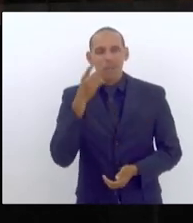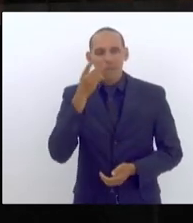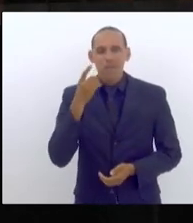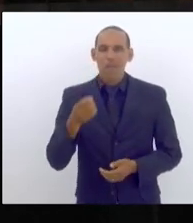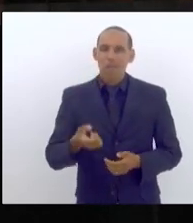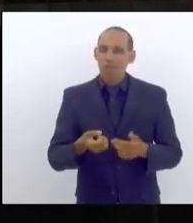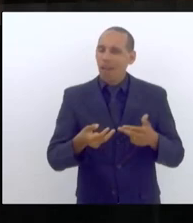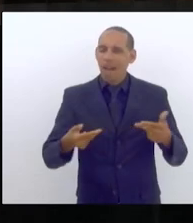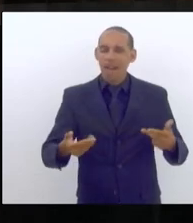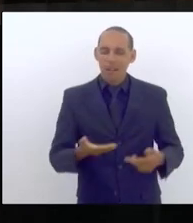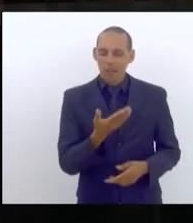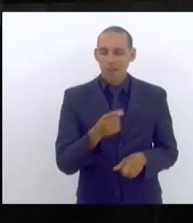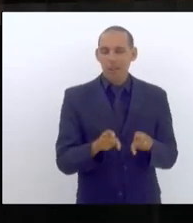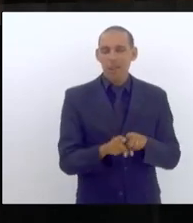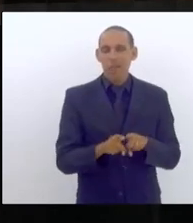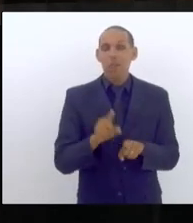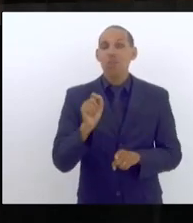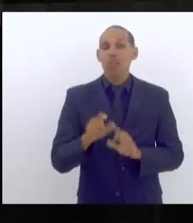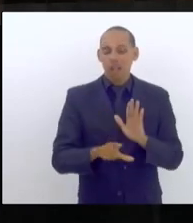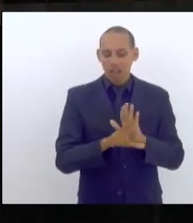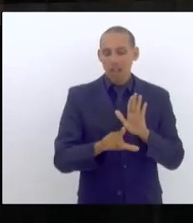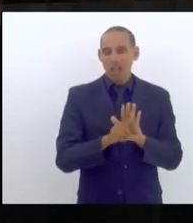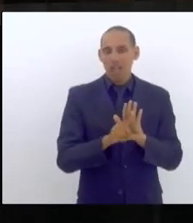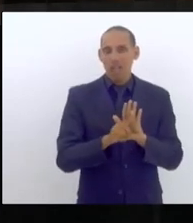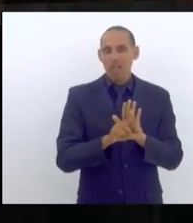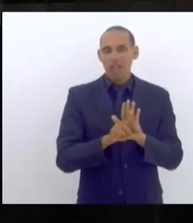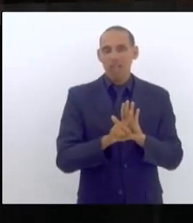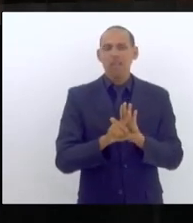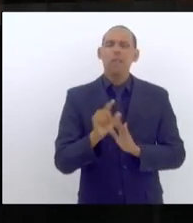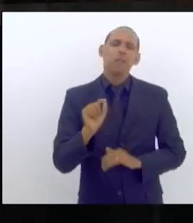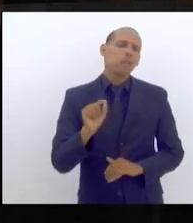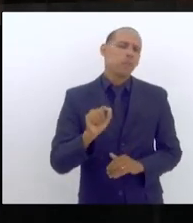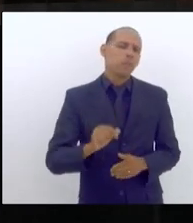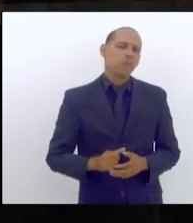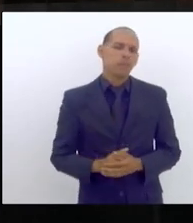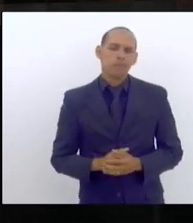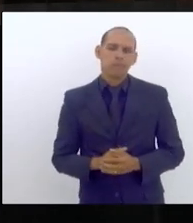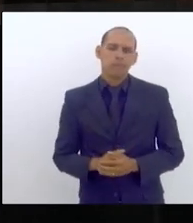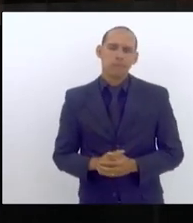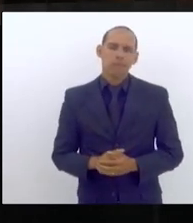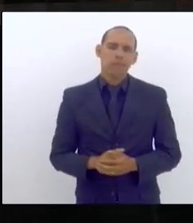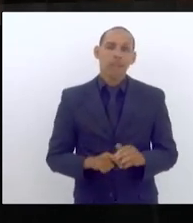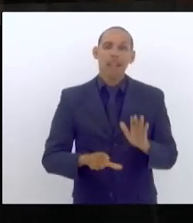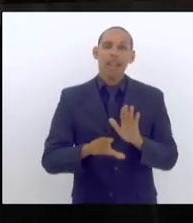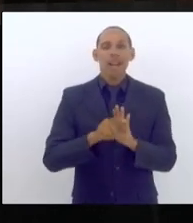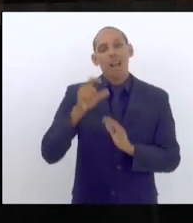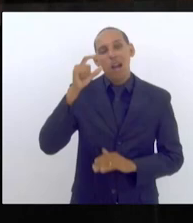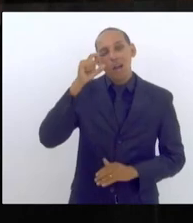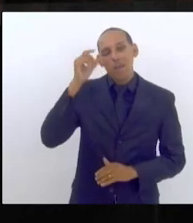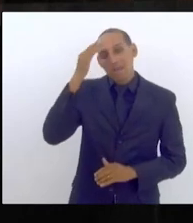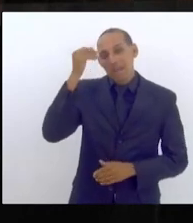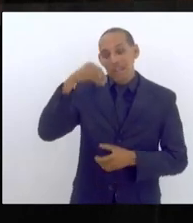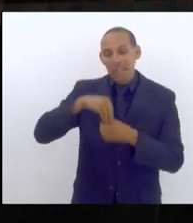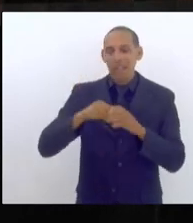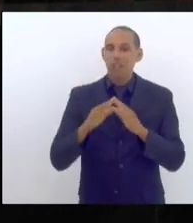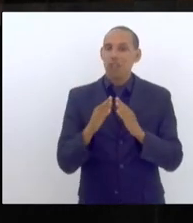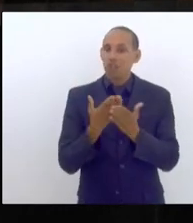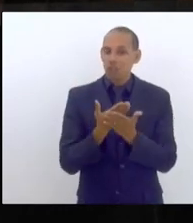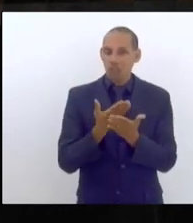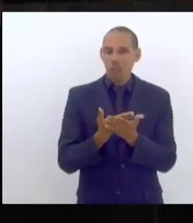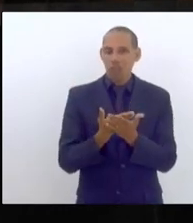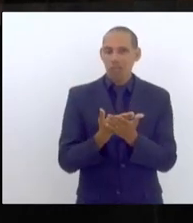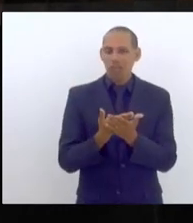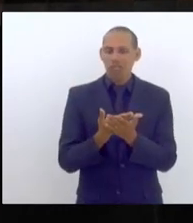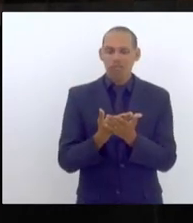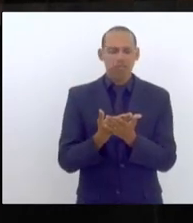Vossa Excelência, que é a lei, que é Lei Maria da Penha nas escolas. O que, que é